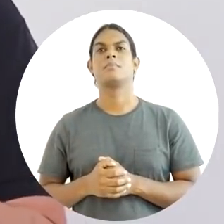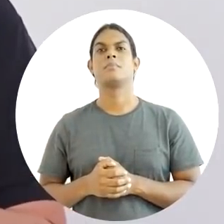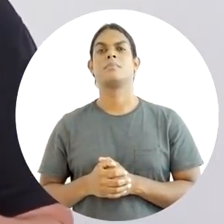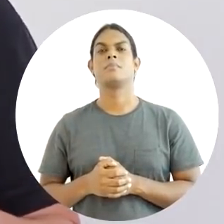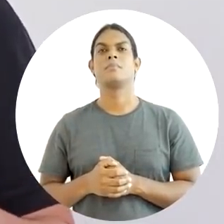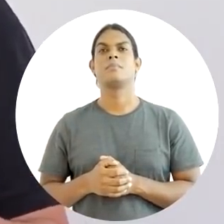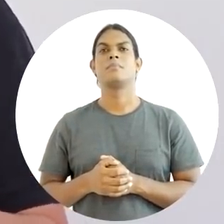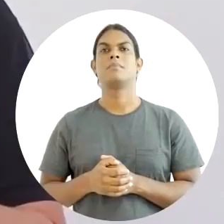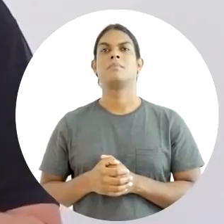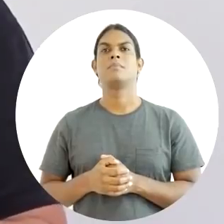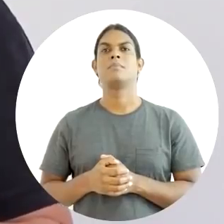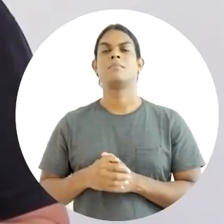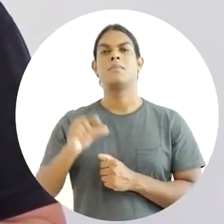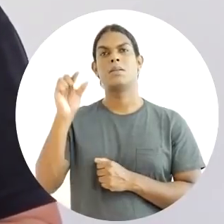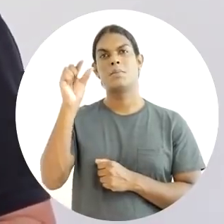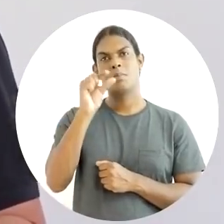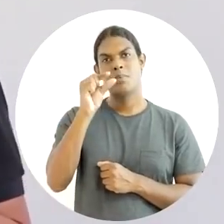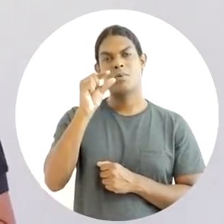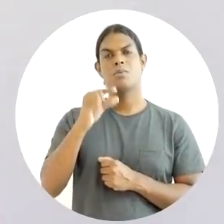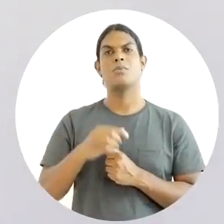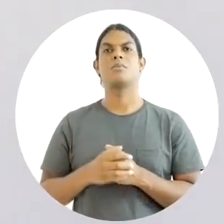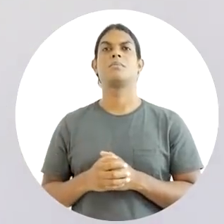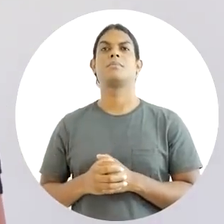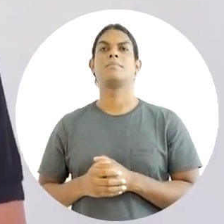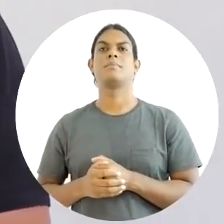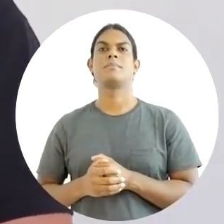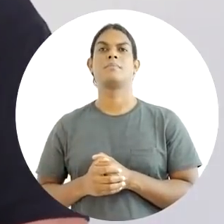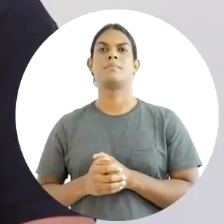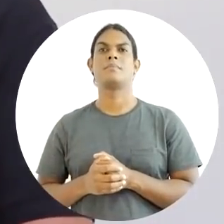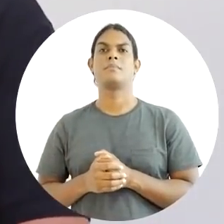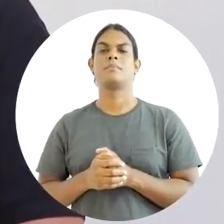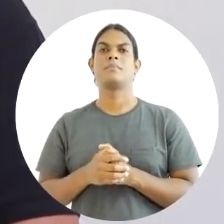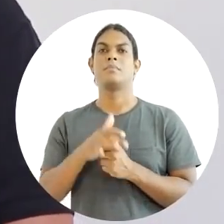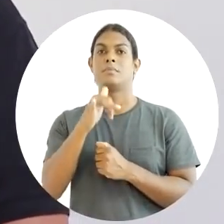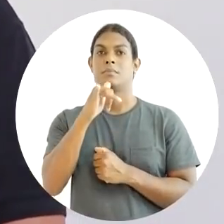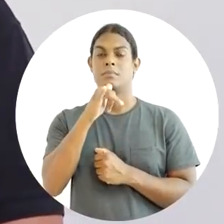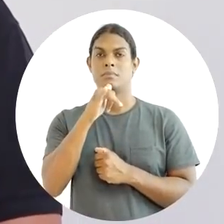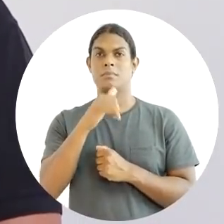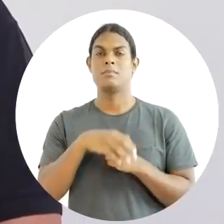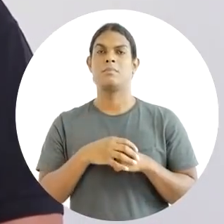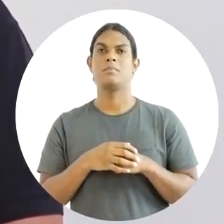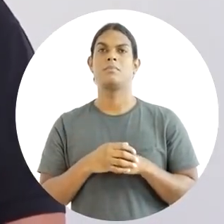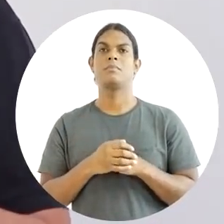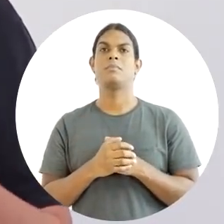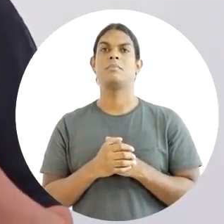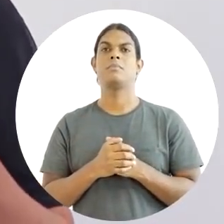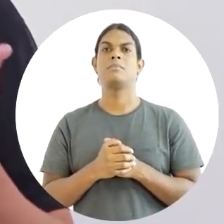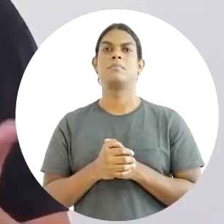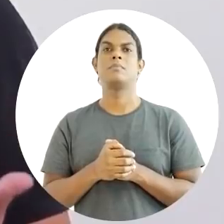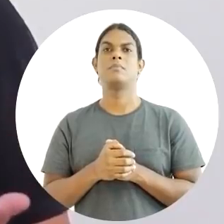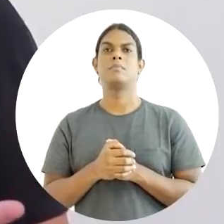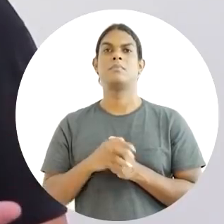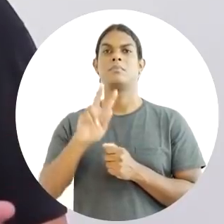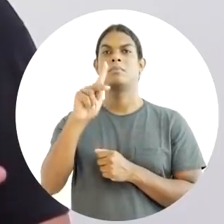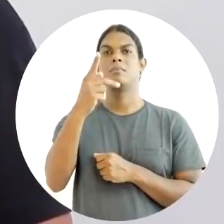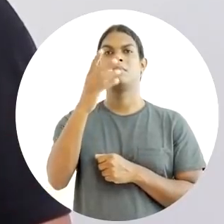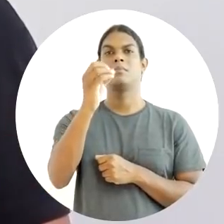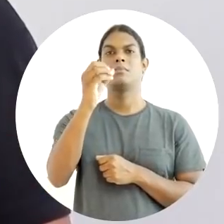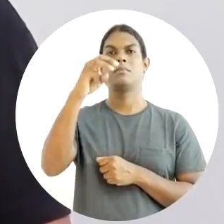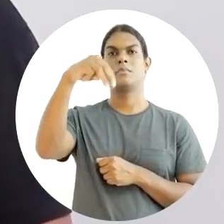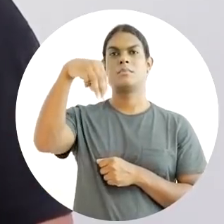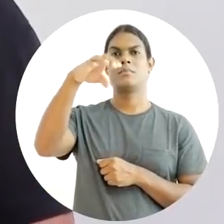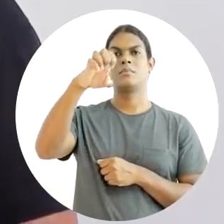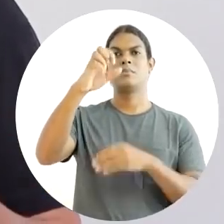sem, menos, pouco. Por exemplo, nós temos home. Home é casa,